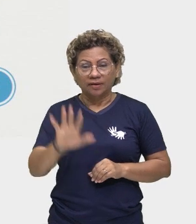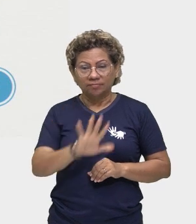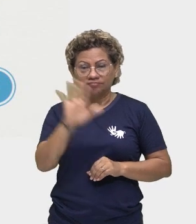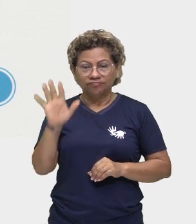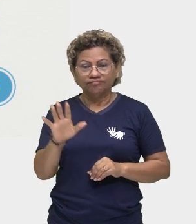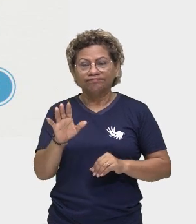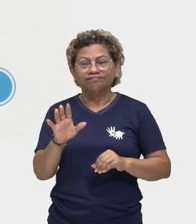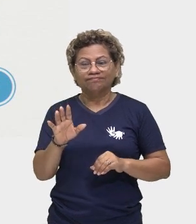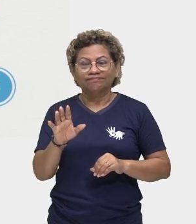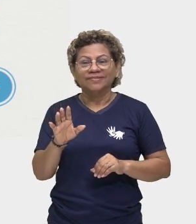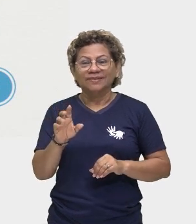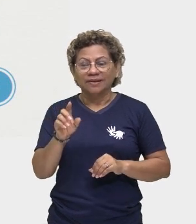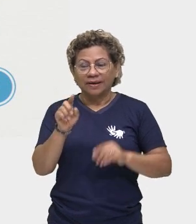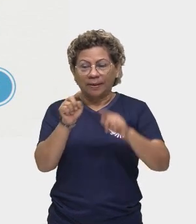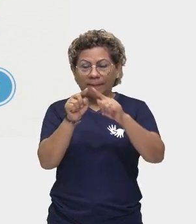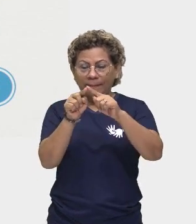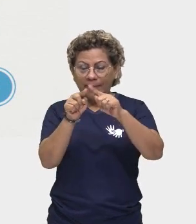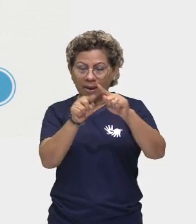semicircunferência.